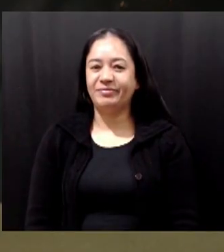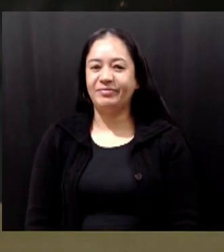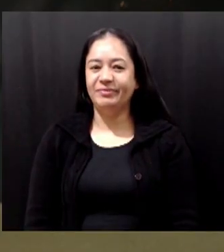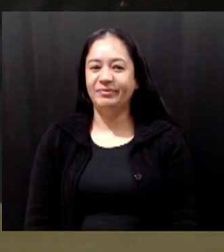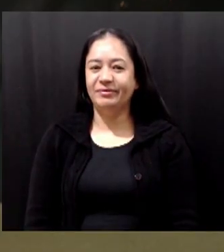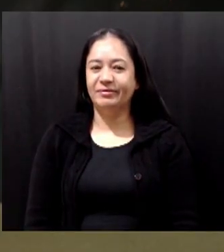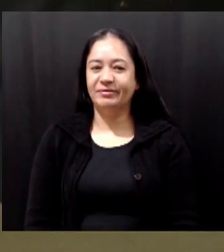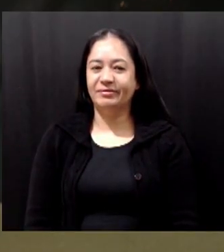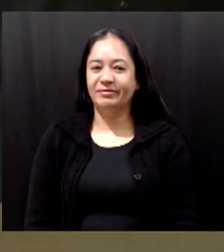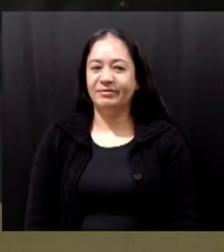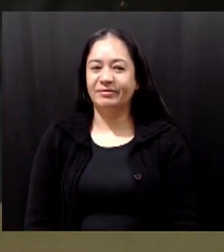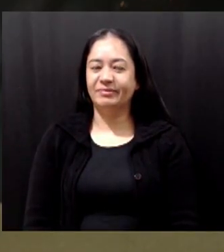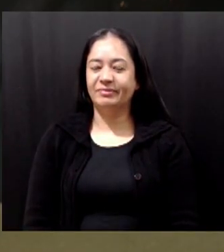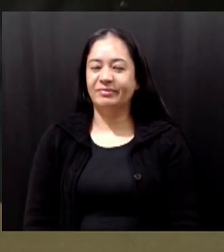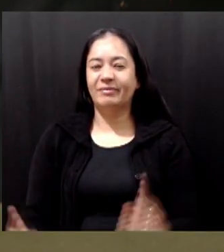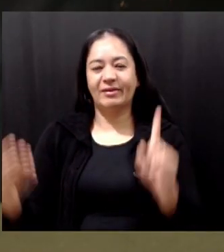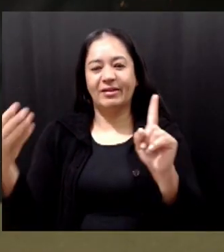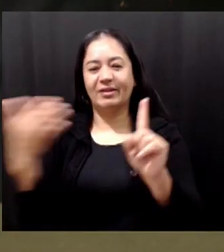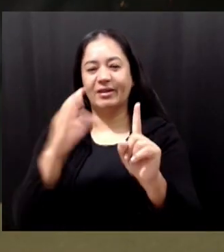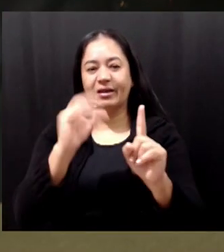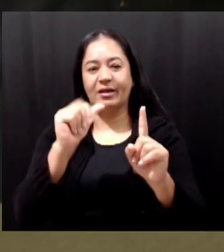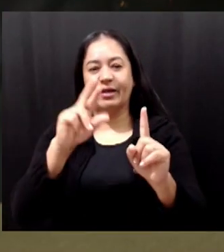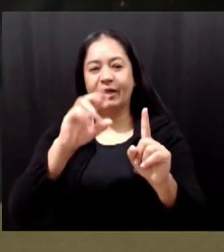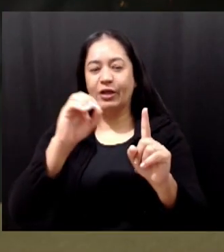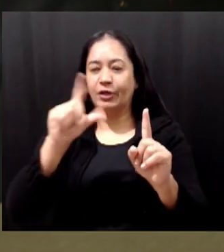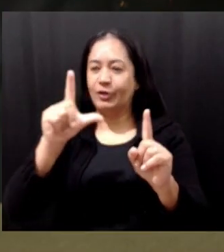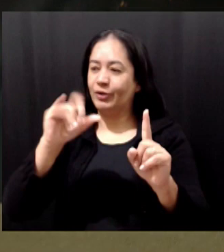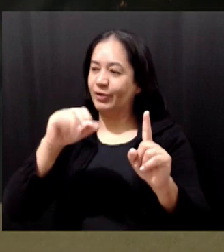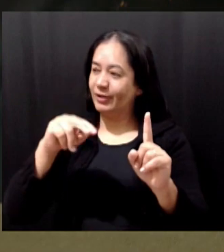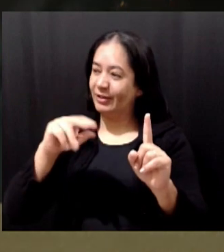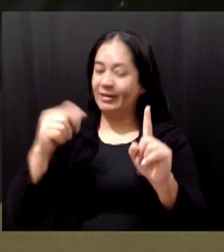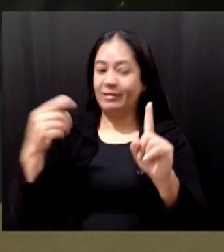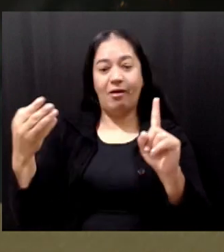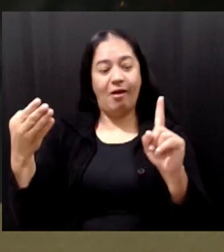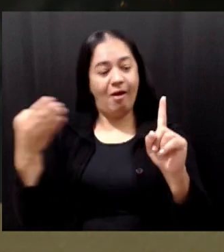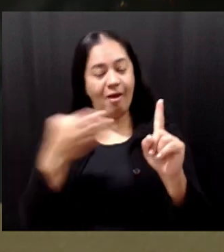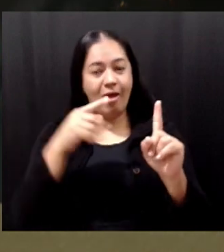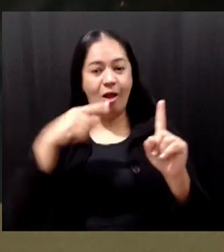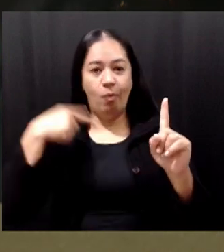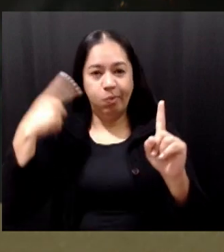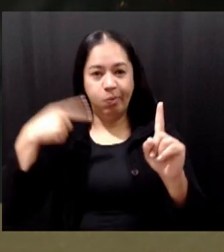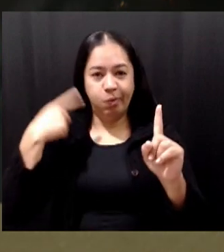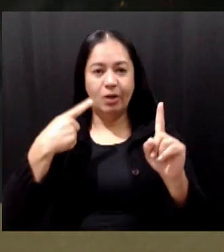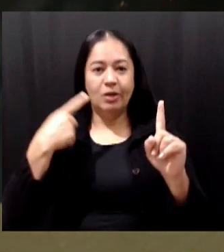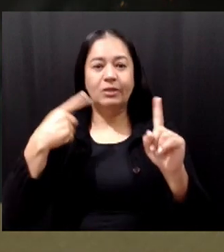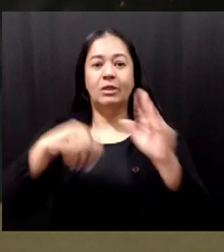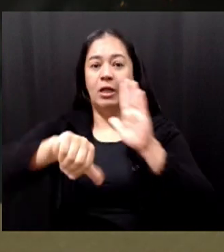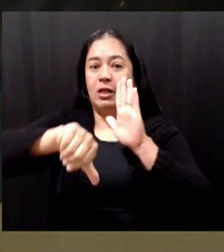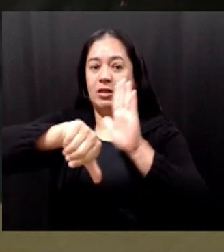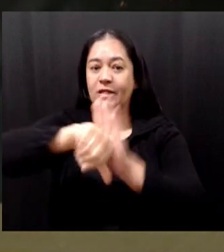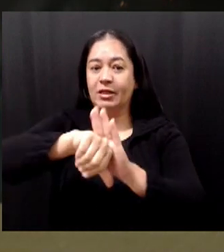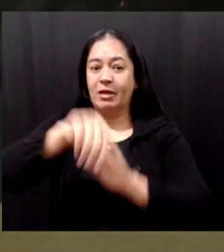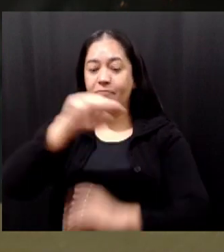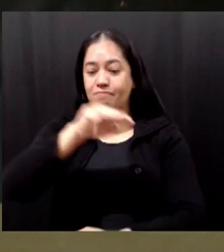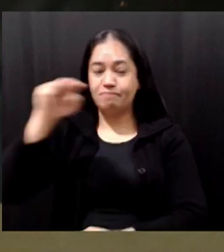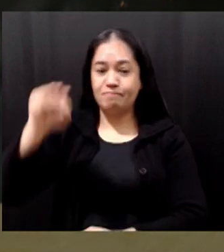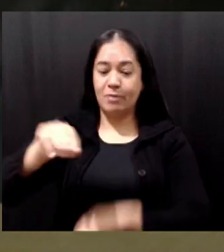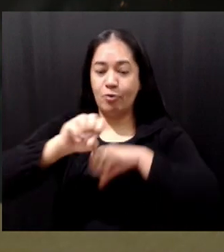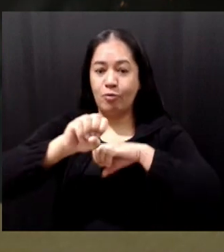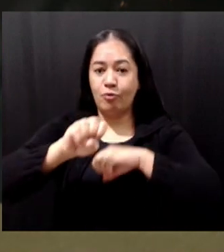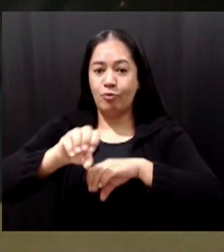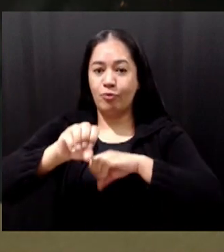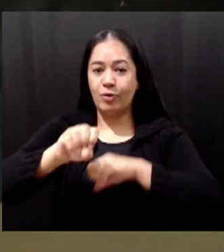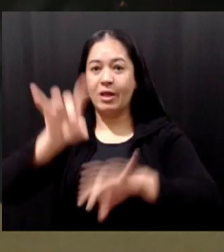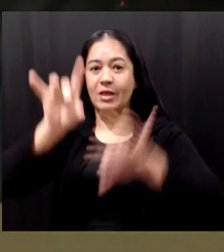da Carolina De Filipe. Ela é advogada criminalista, mestre em educação, especialista em